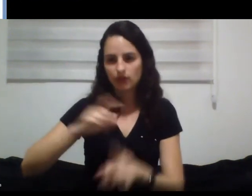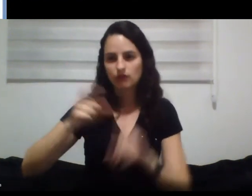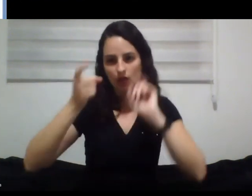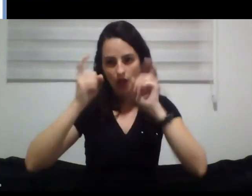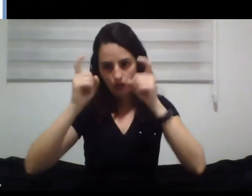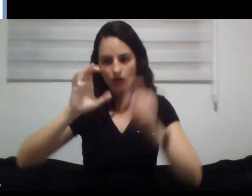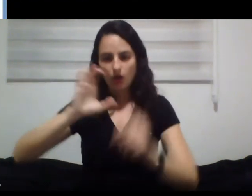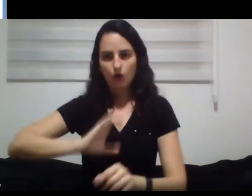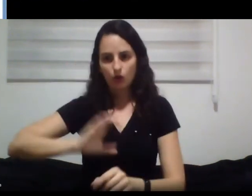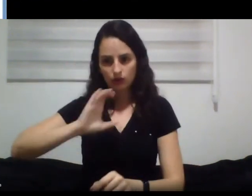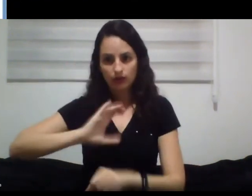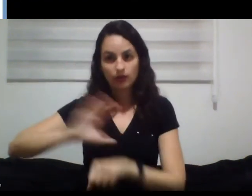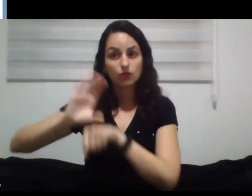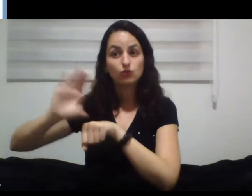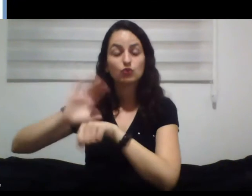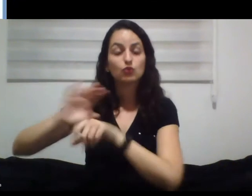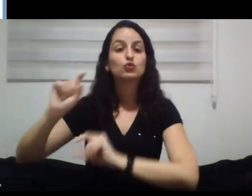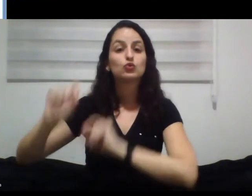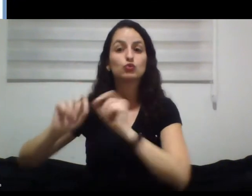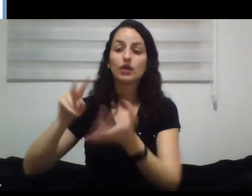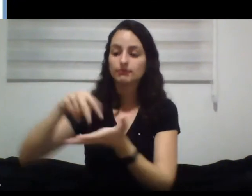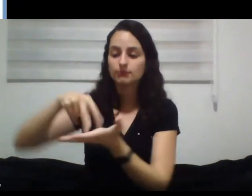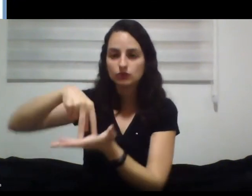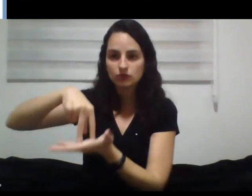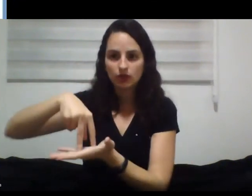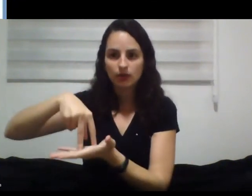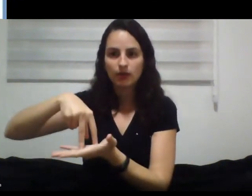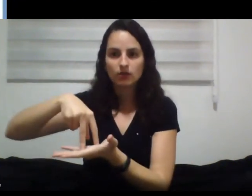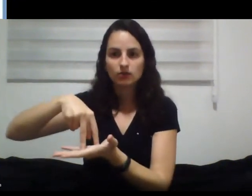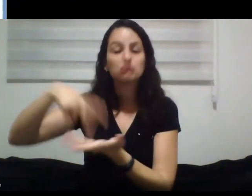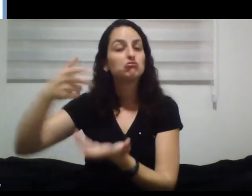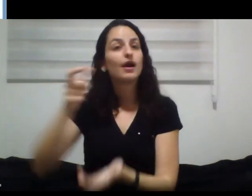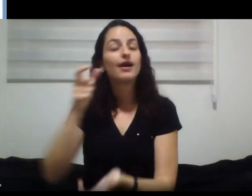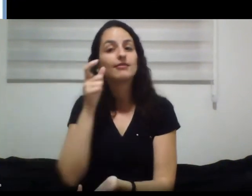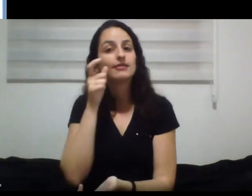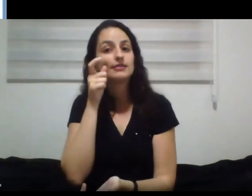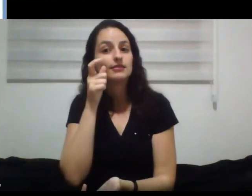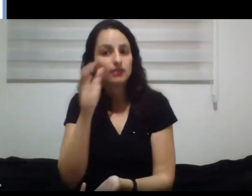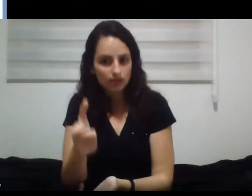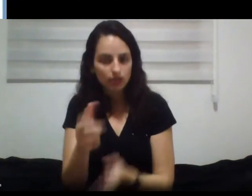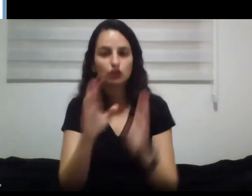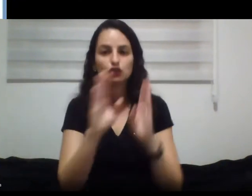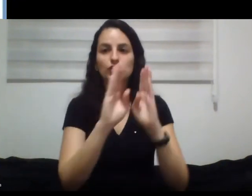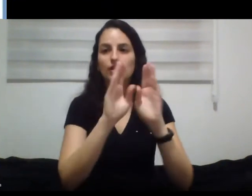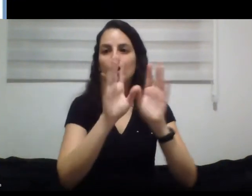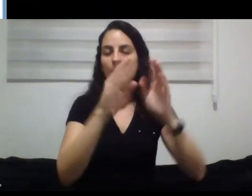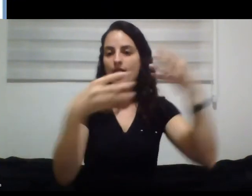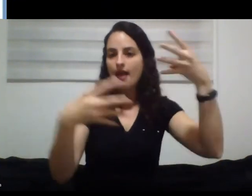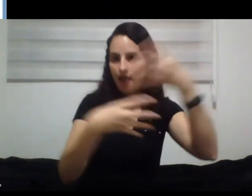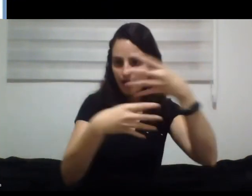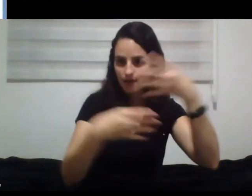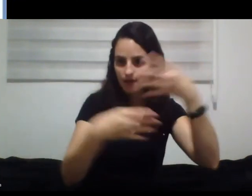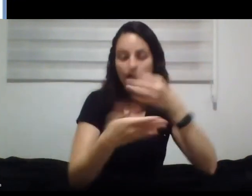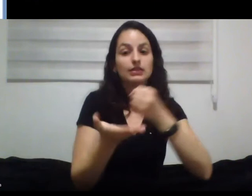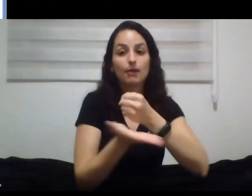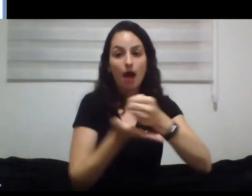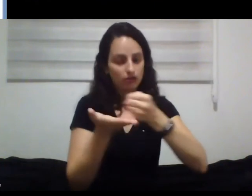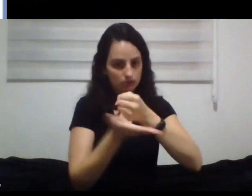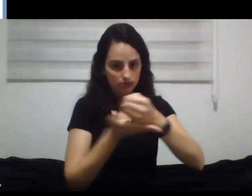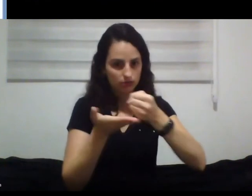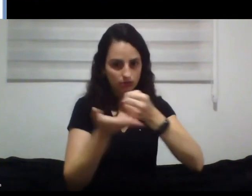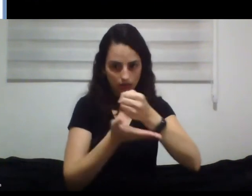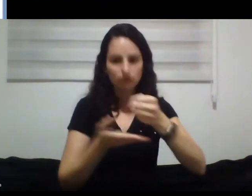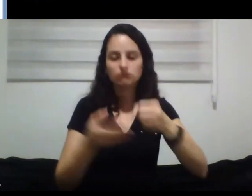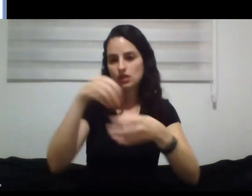da atividade curricular. É um posicionamento interessante também, mas eu acho que aí vai de cada professor e de